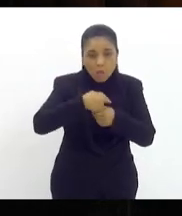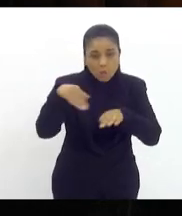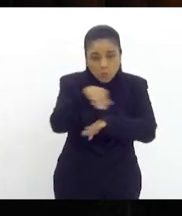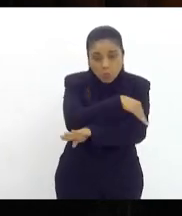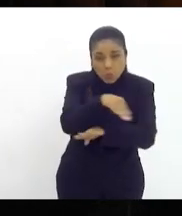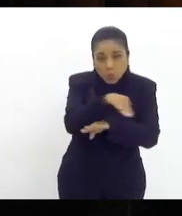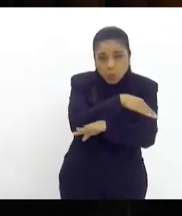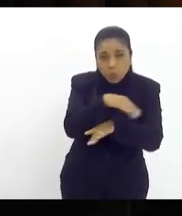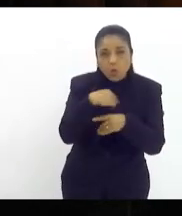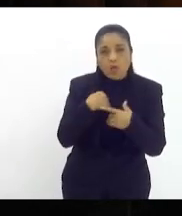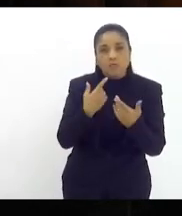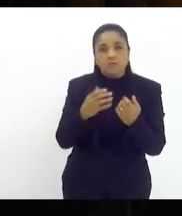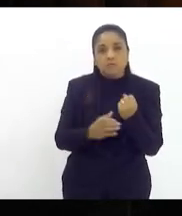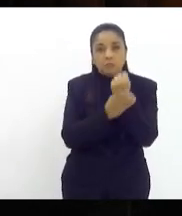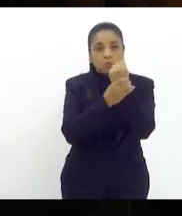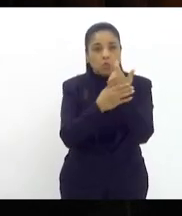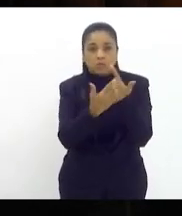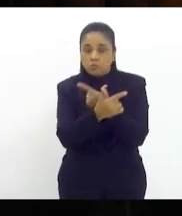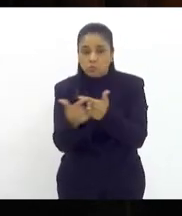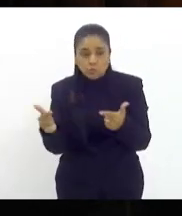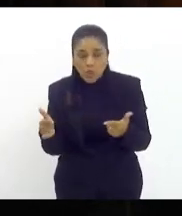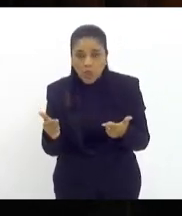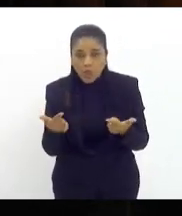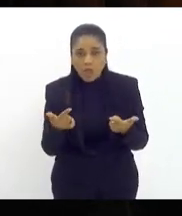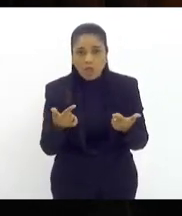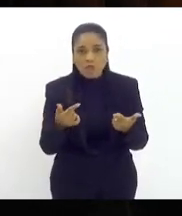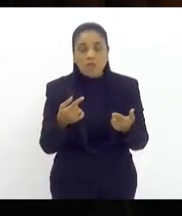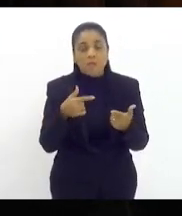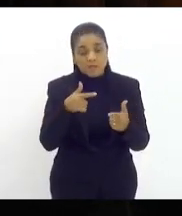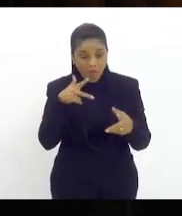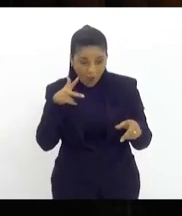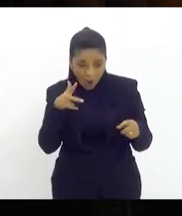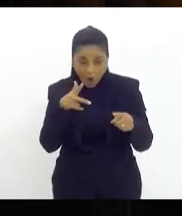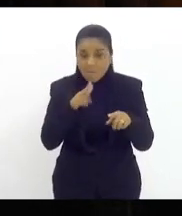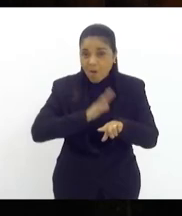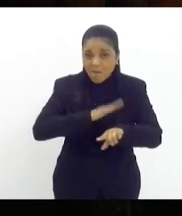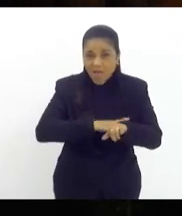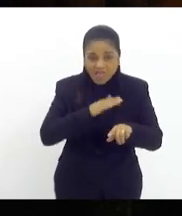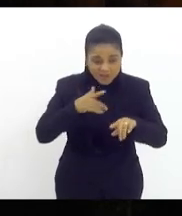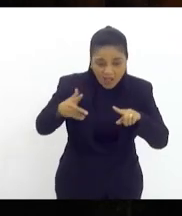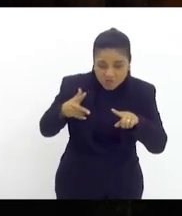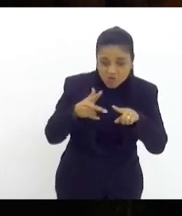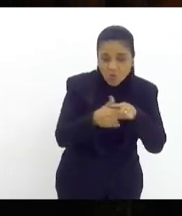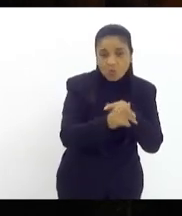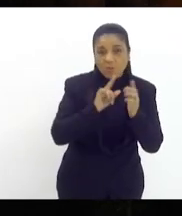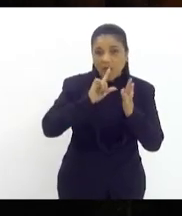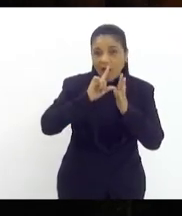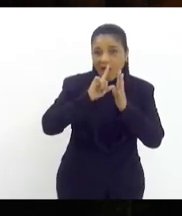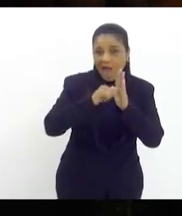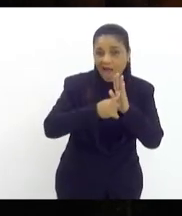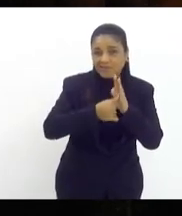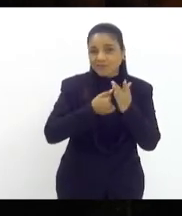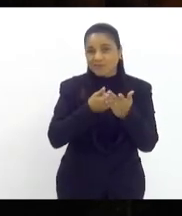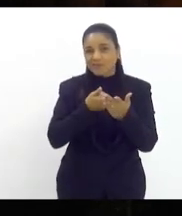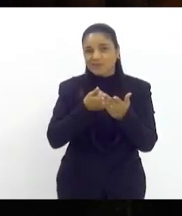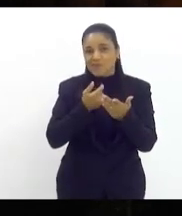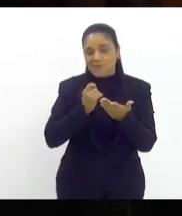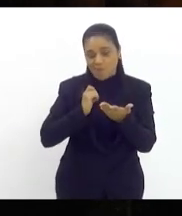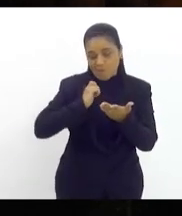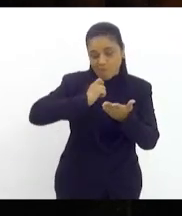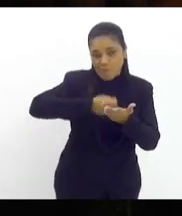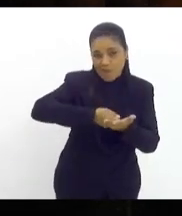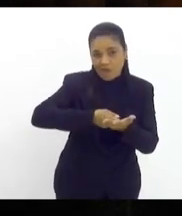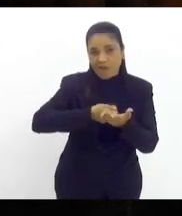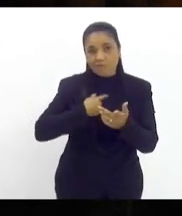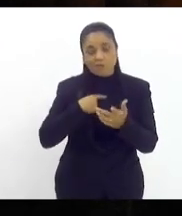mas na hora de fazer o corte daquele que teve que atrasar a sua conta porque não foi feito o projeto de tarifa social